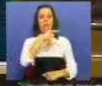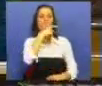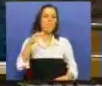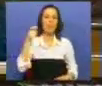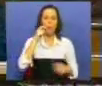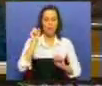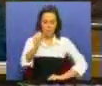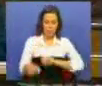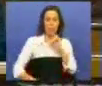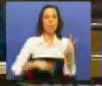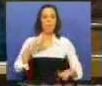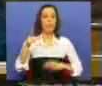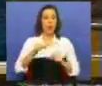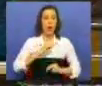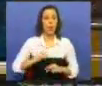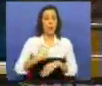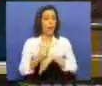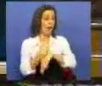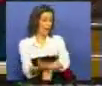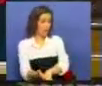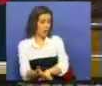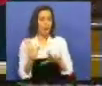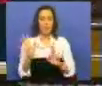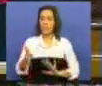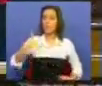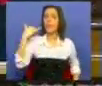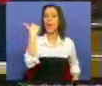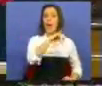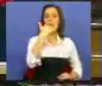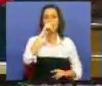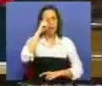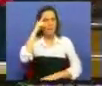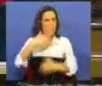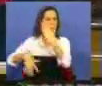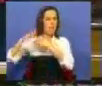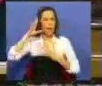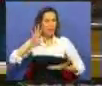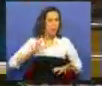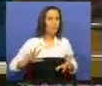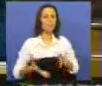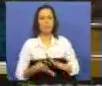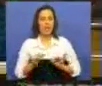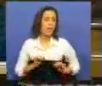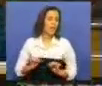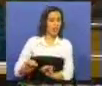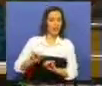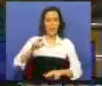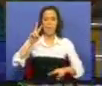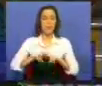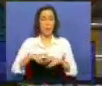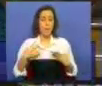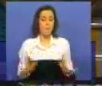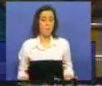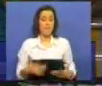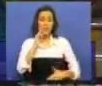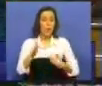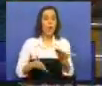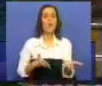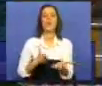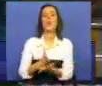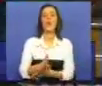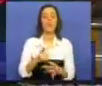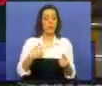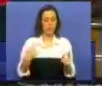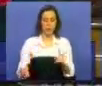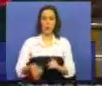prometeu a modernidade contra o atraso. A alegria da memória revolucionária rejeita a prisão num presente contínuo.